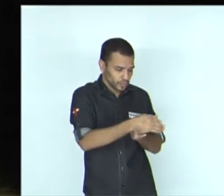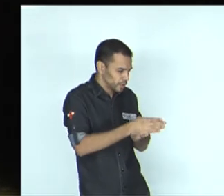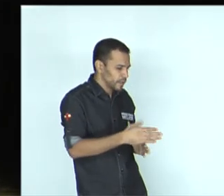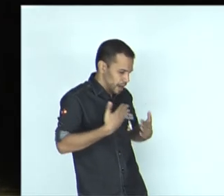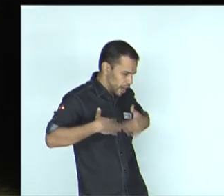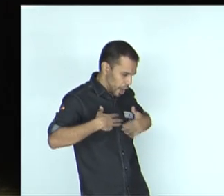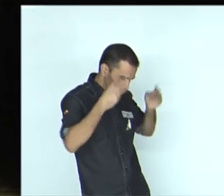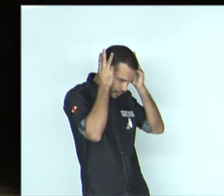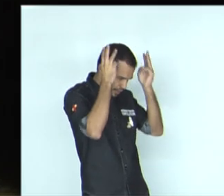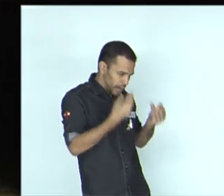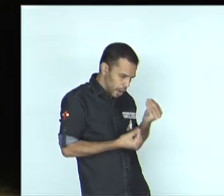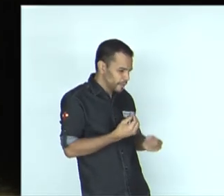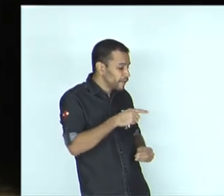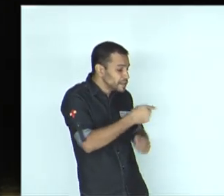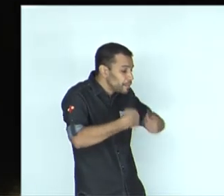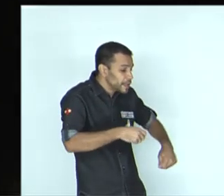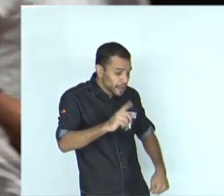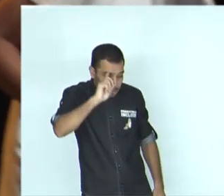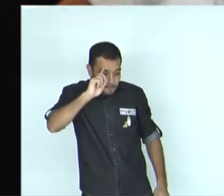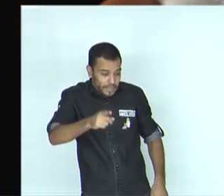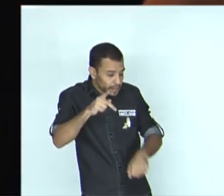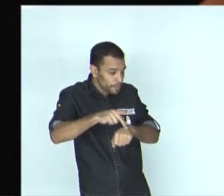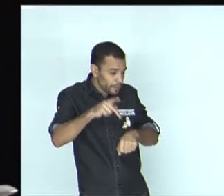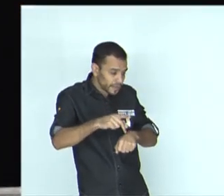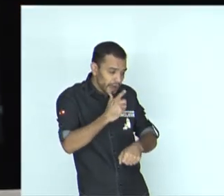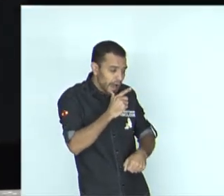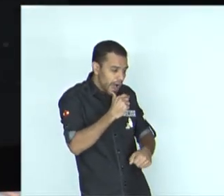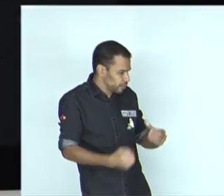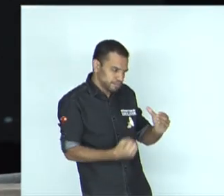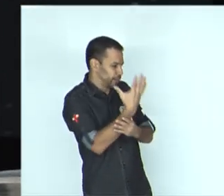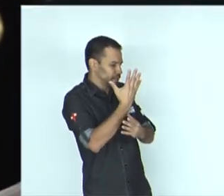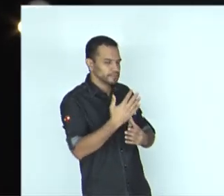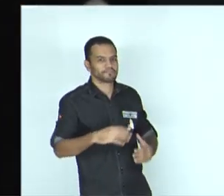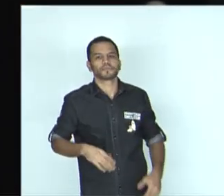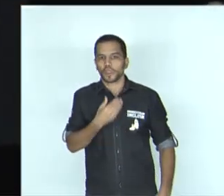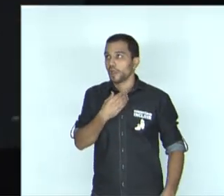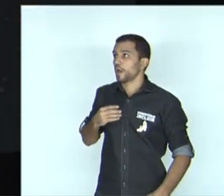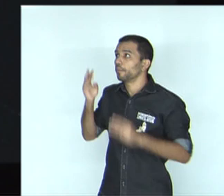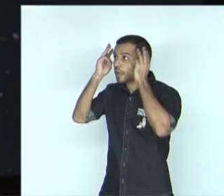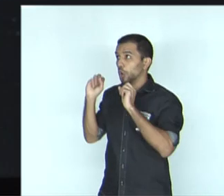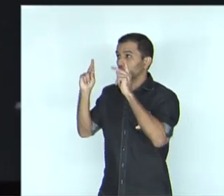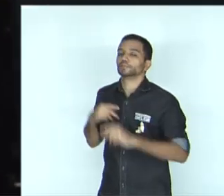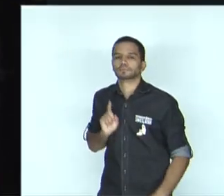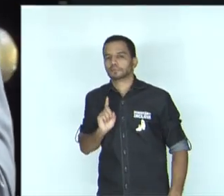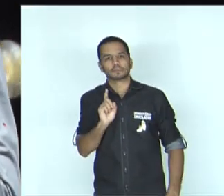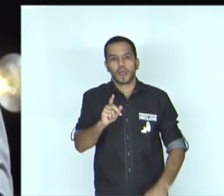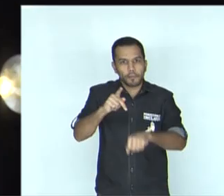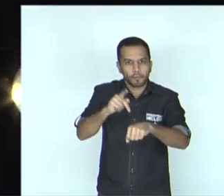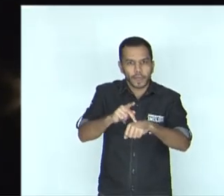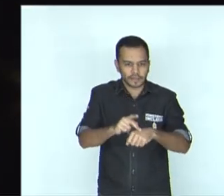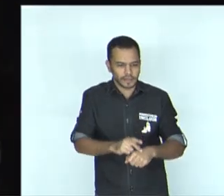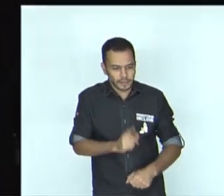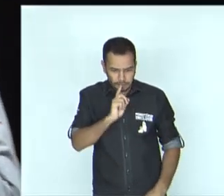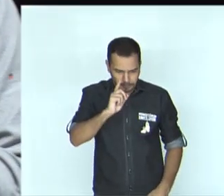saiu? Saiu. O povo bebeu. O povo bebeu à vontade. O resultado